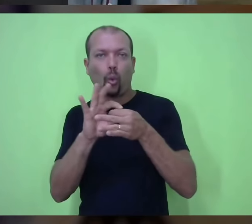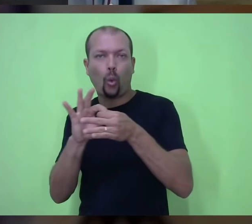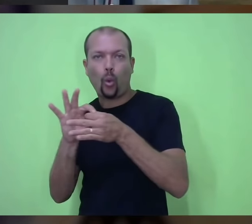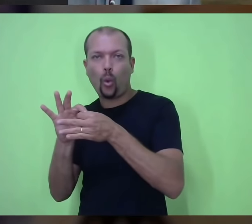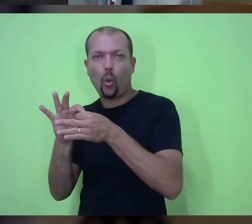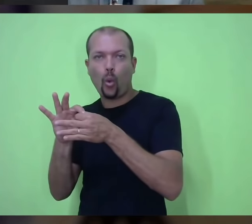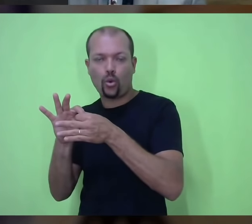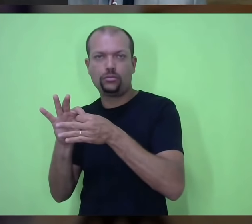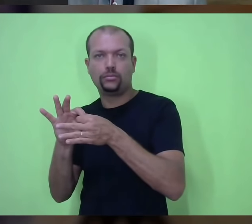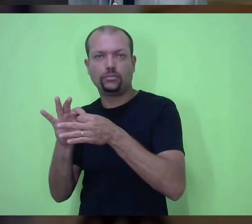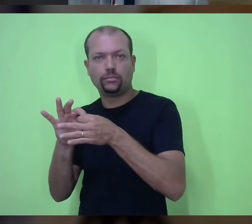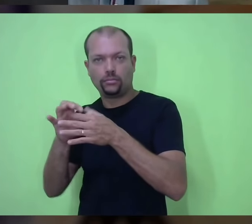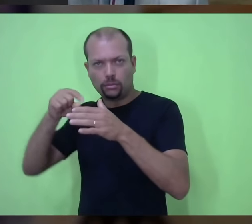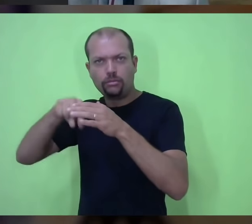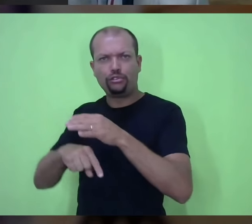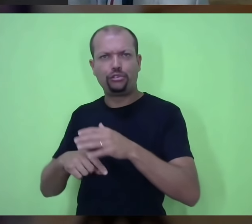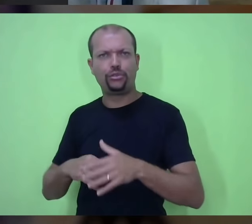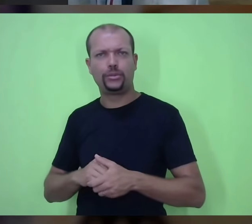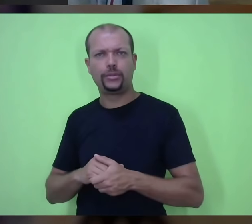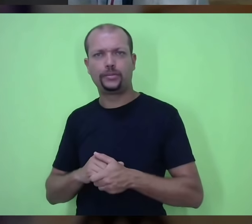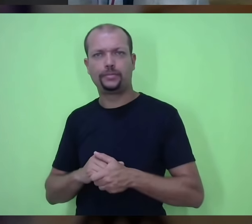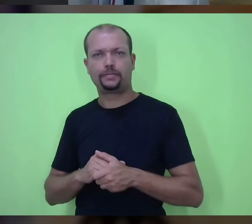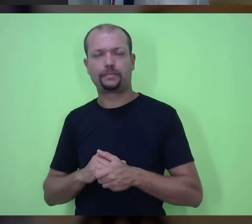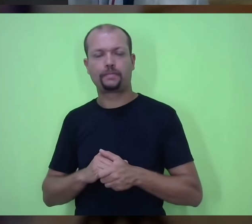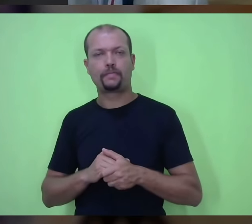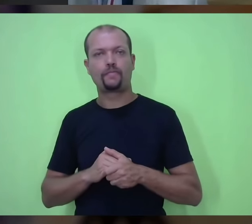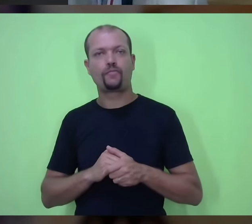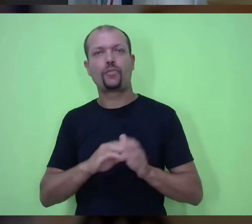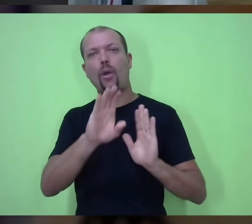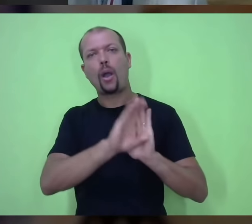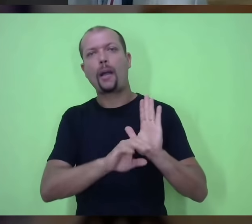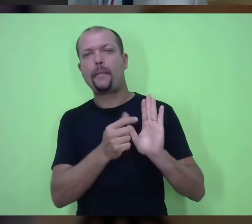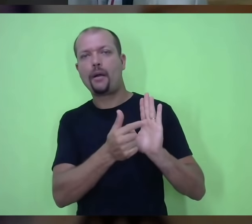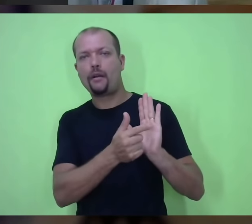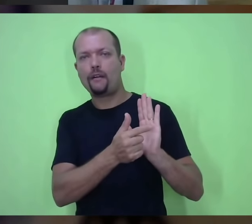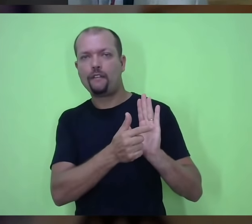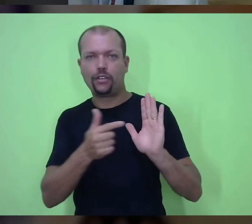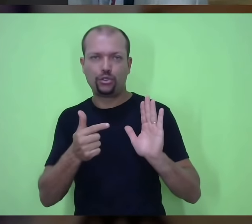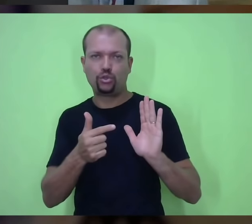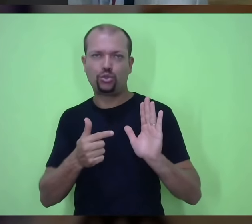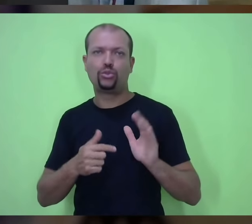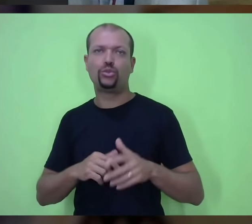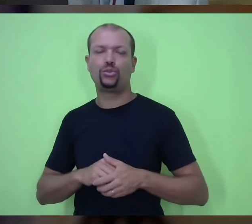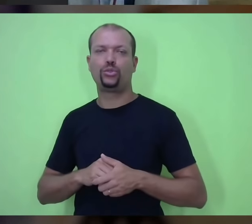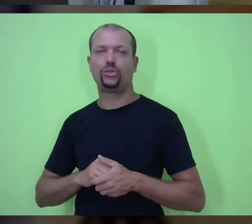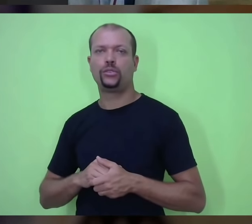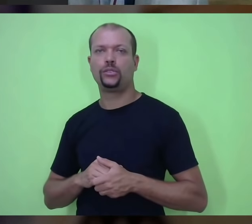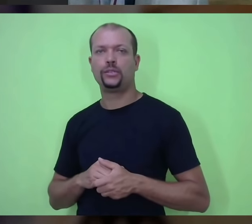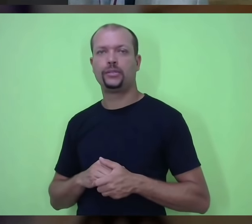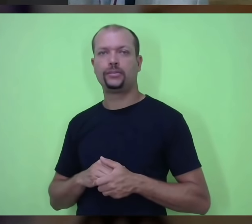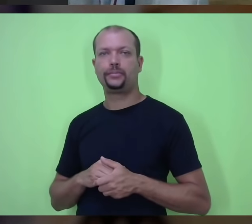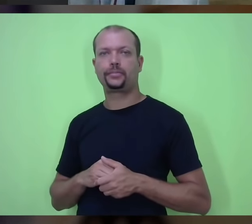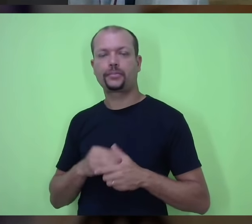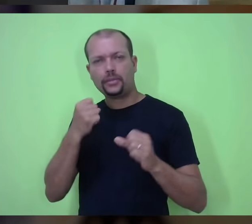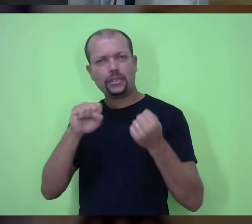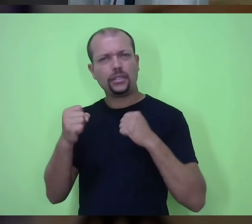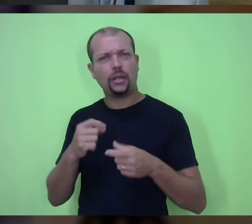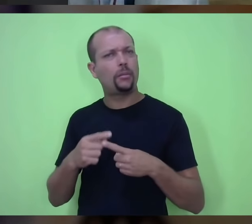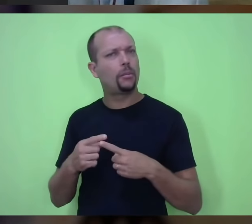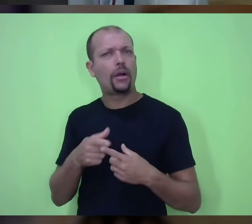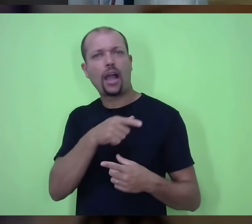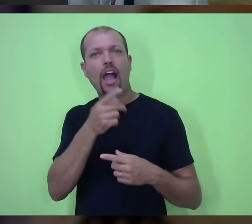para enriquecer meu sermão. O que é o capítulo 22? O capítulo 22 de